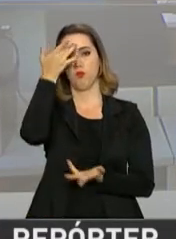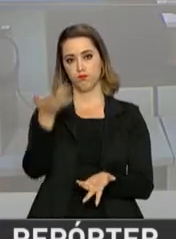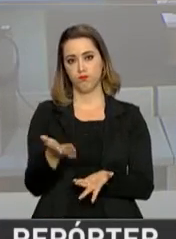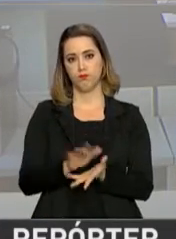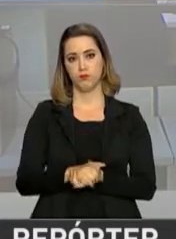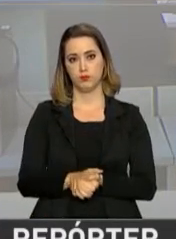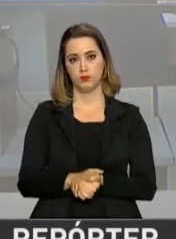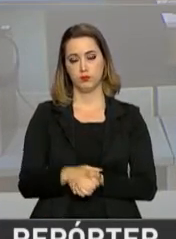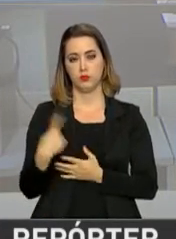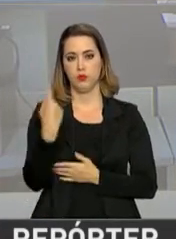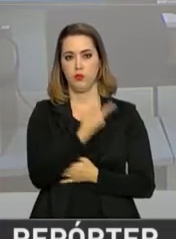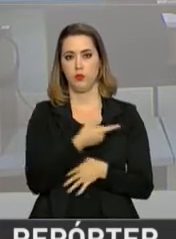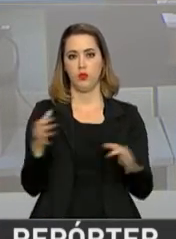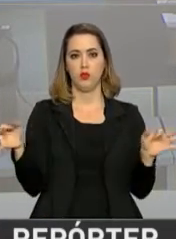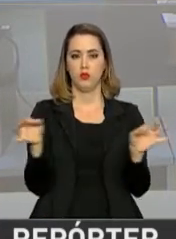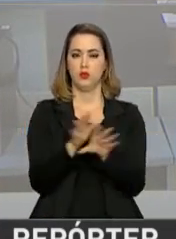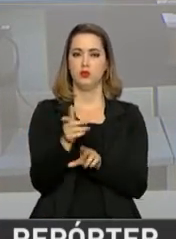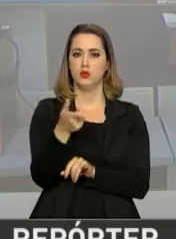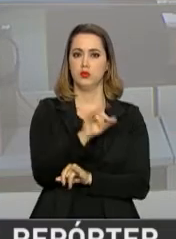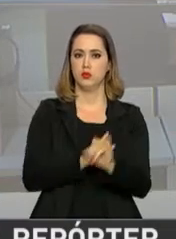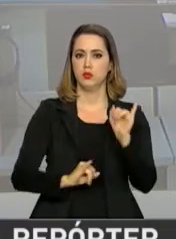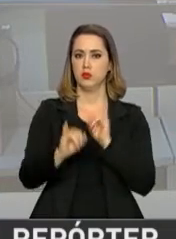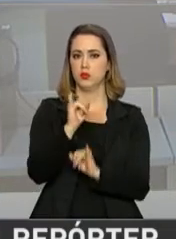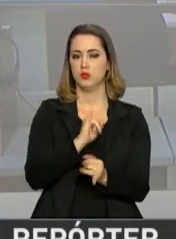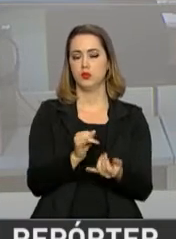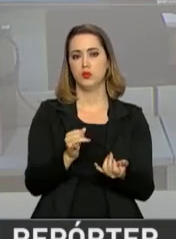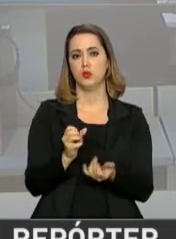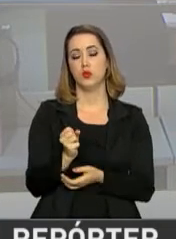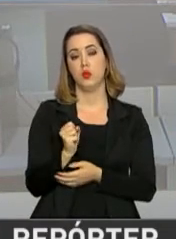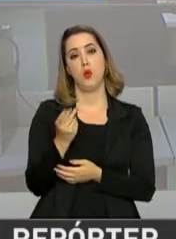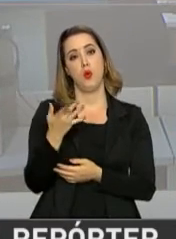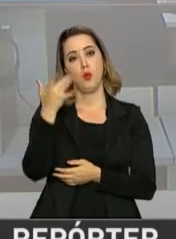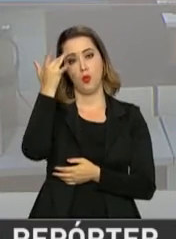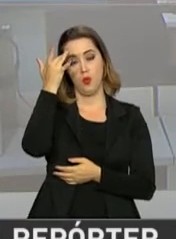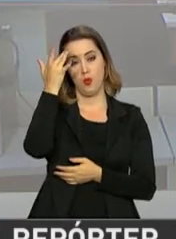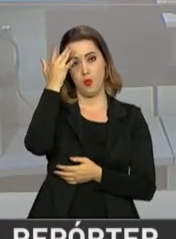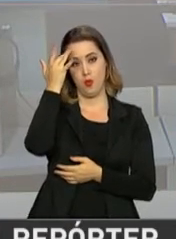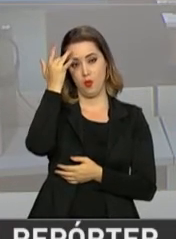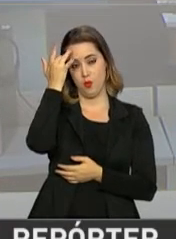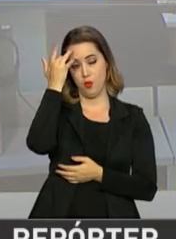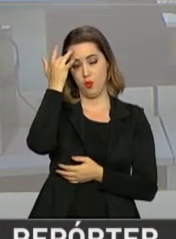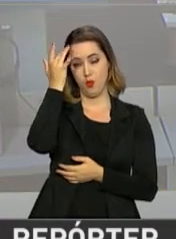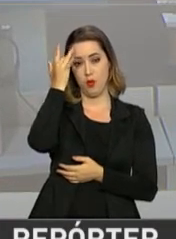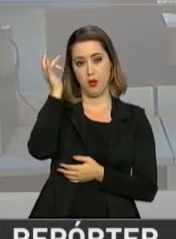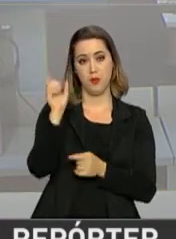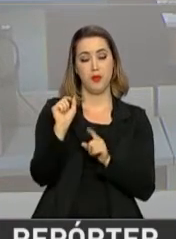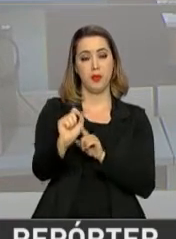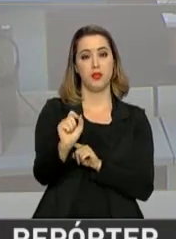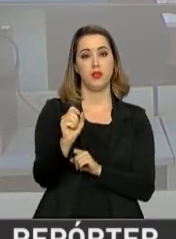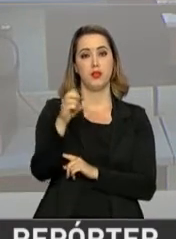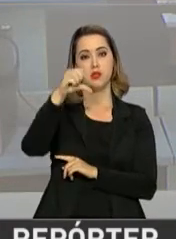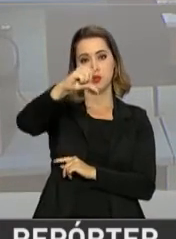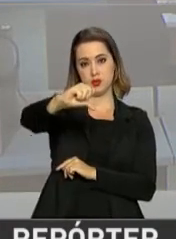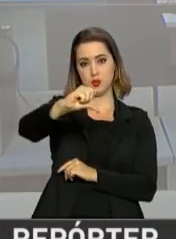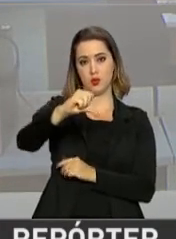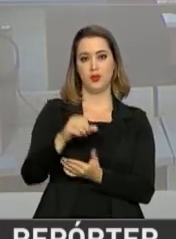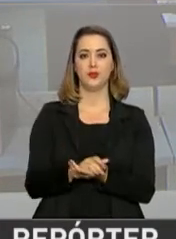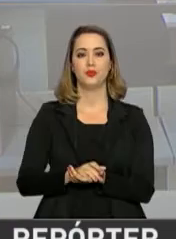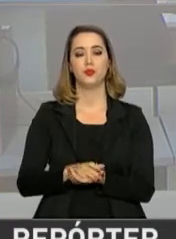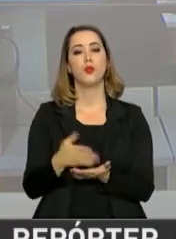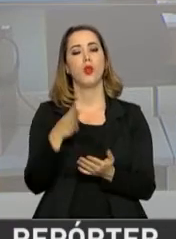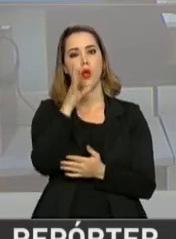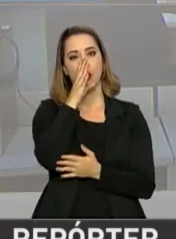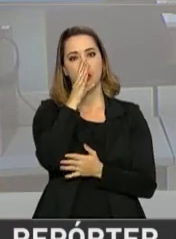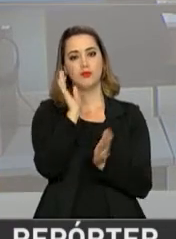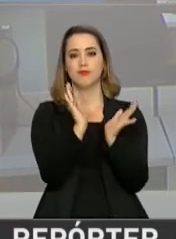por aqui podemos voltar a qualquer momento com outras informações ou amanhã às 9 da manhã na primeira edição do dia do repórter nbr acompanhe as